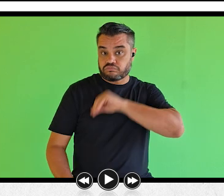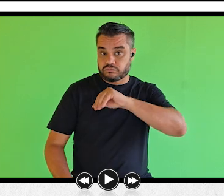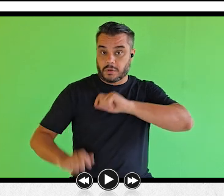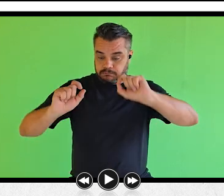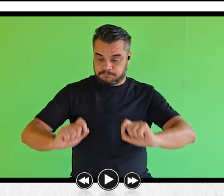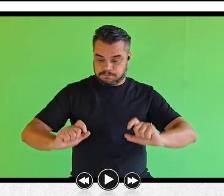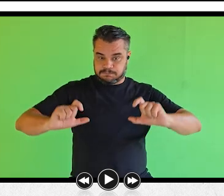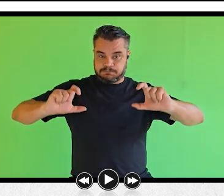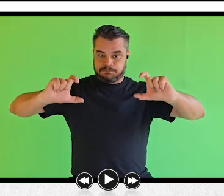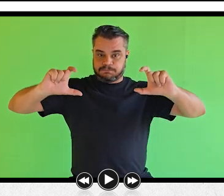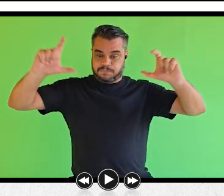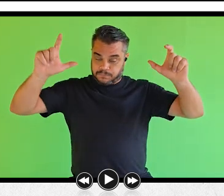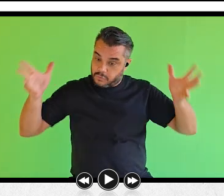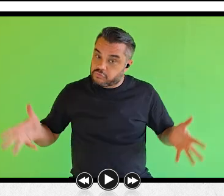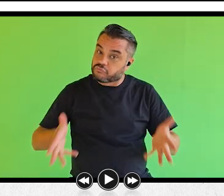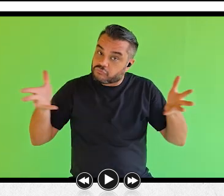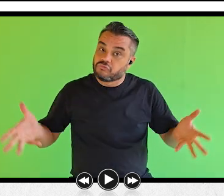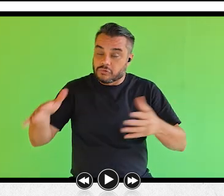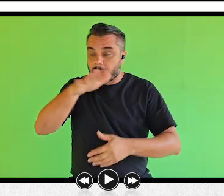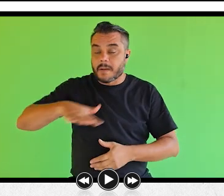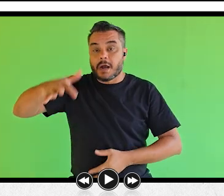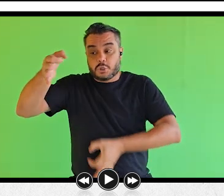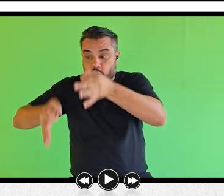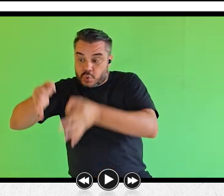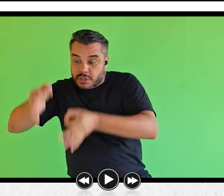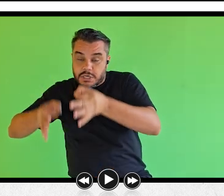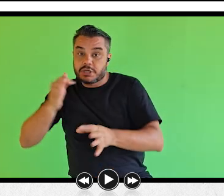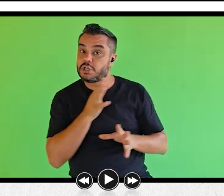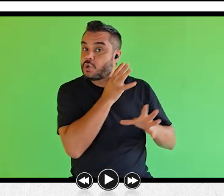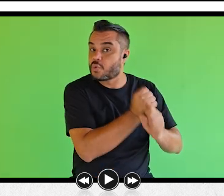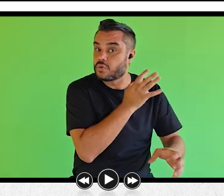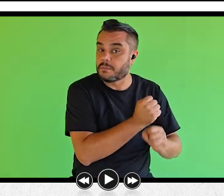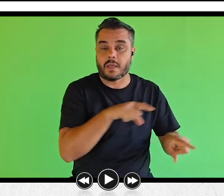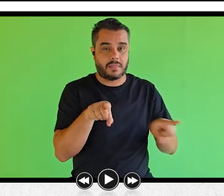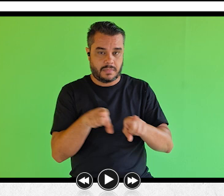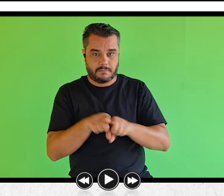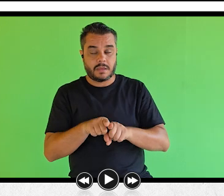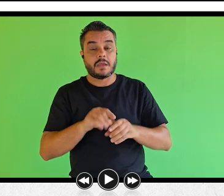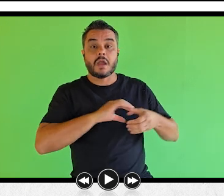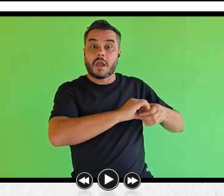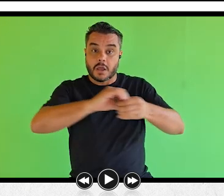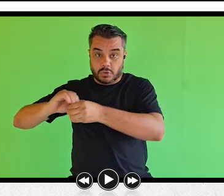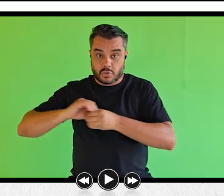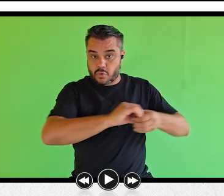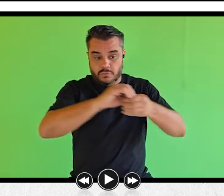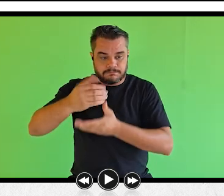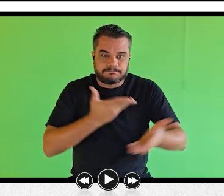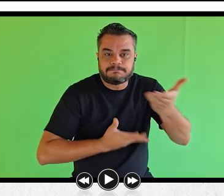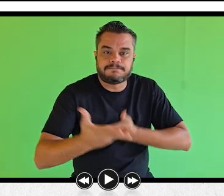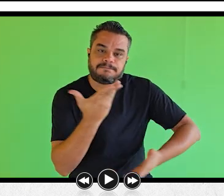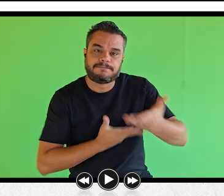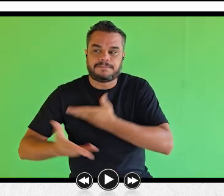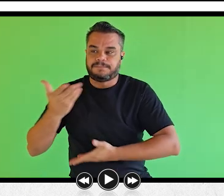desses trabalhadores. E permite que as cooperativas troquem um cenário de instabilidade constante por um cenário que é possível fazer,